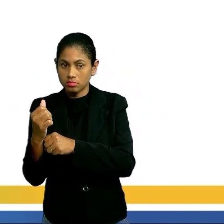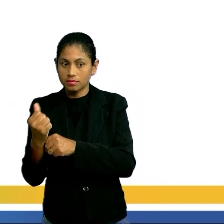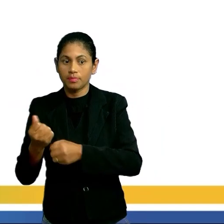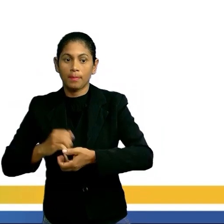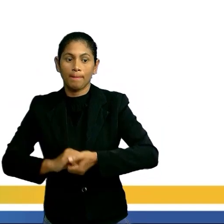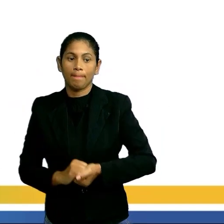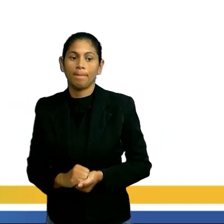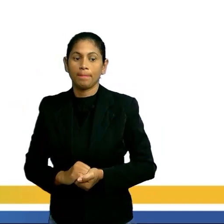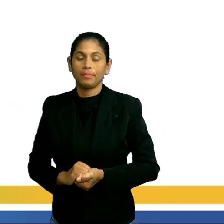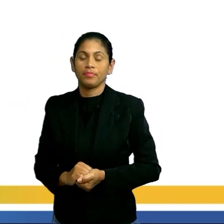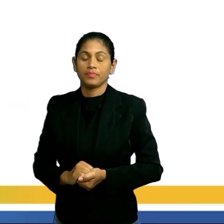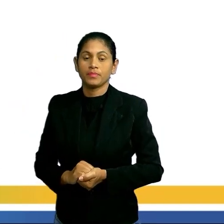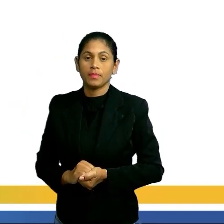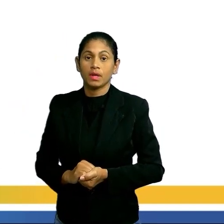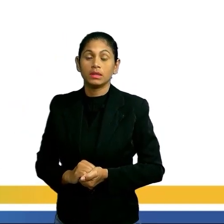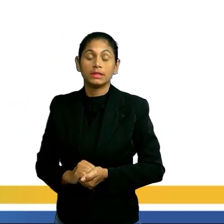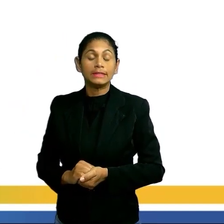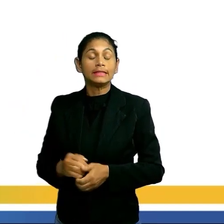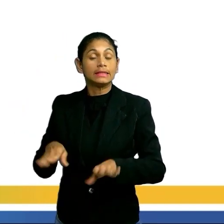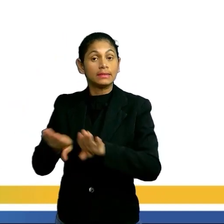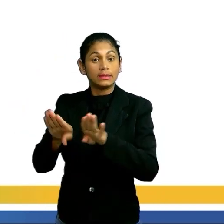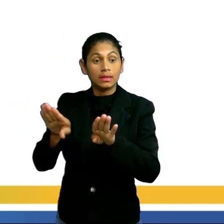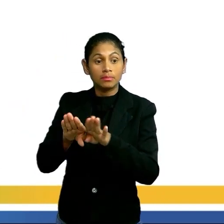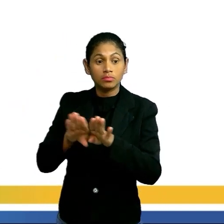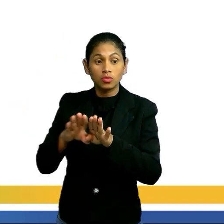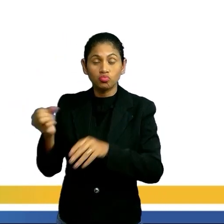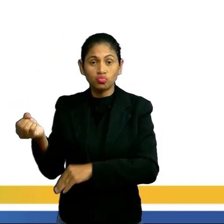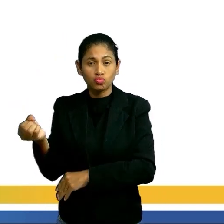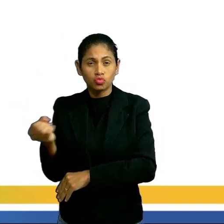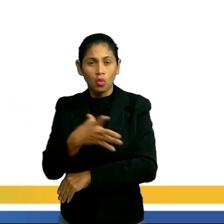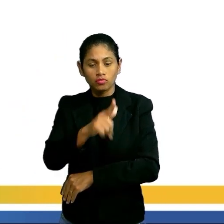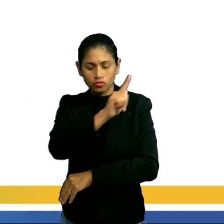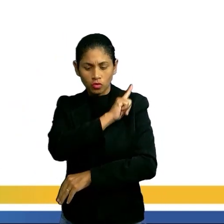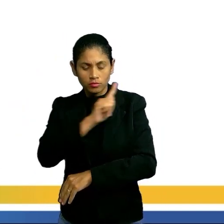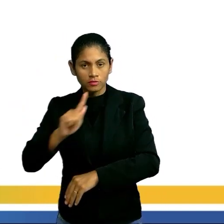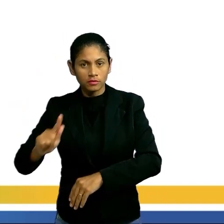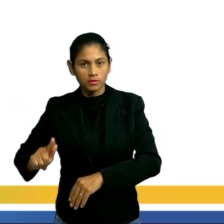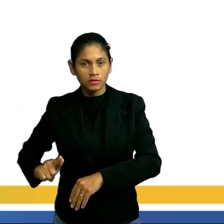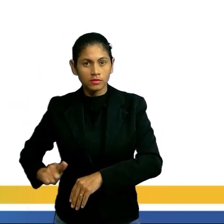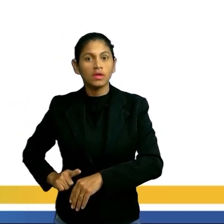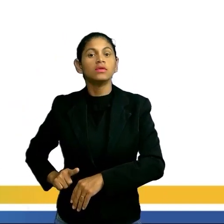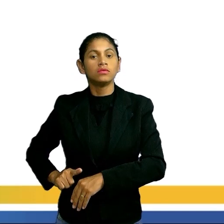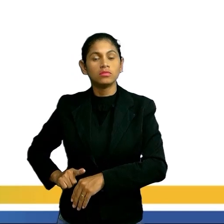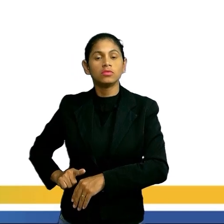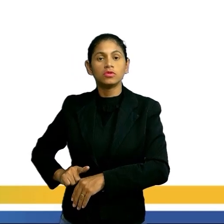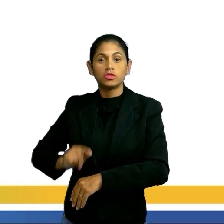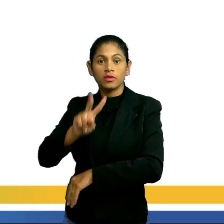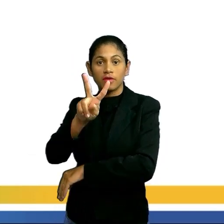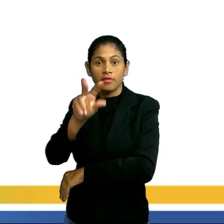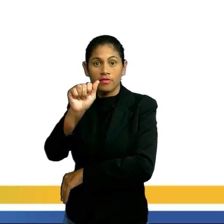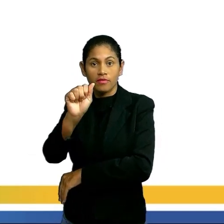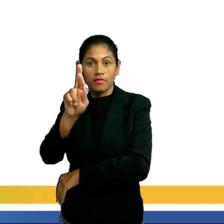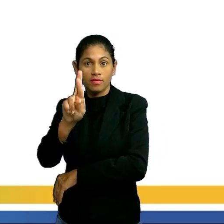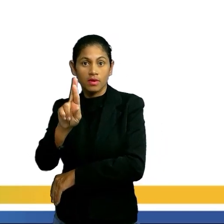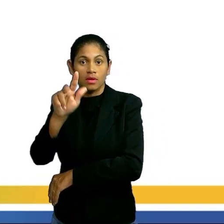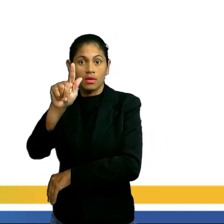era Vargas aqui para vocês. E esse período do retorno de Vargas vai de 1951